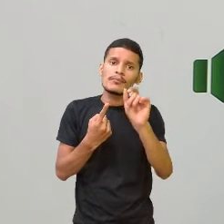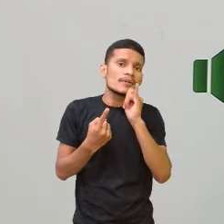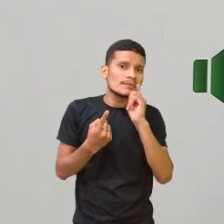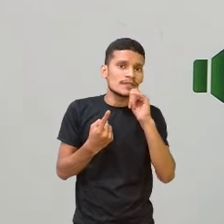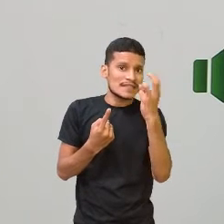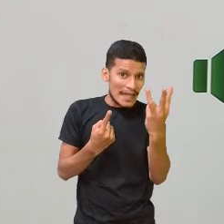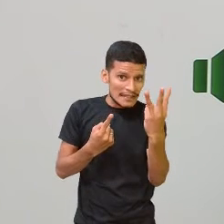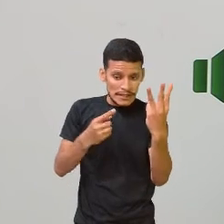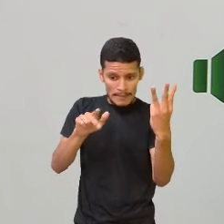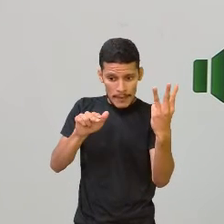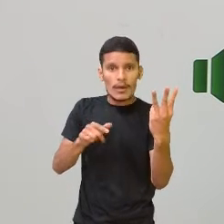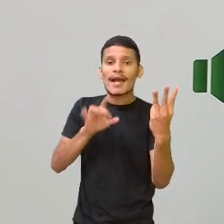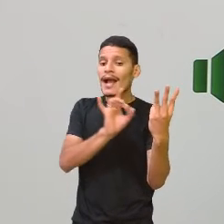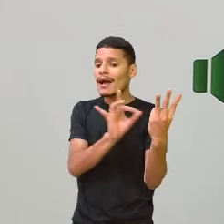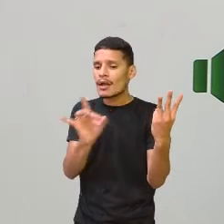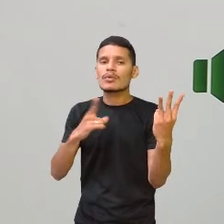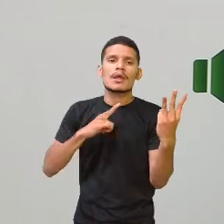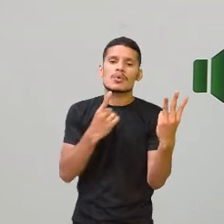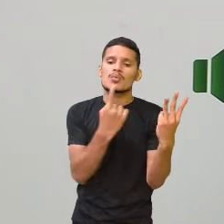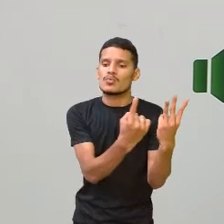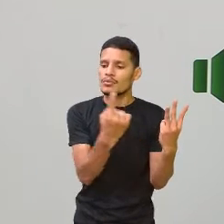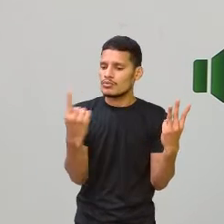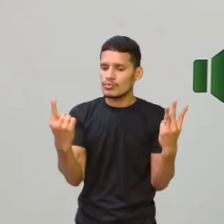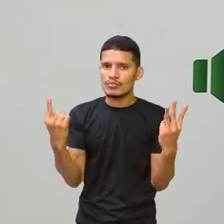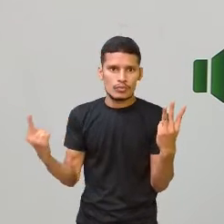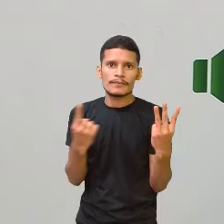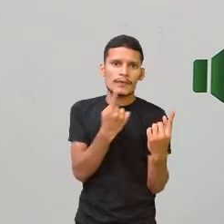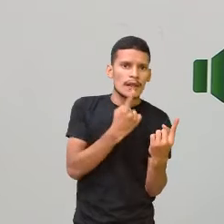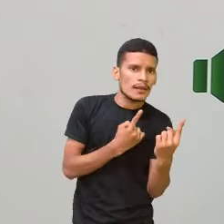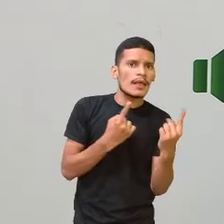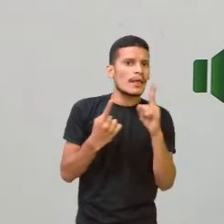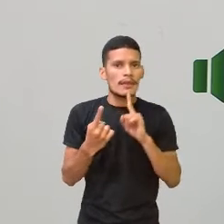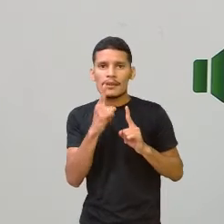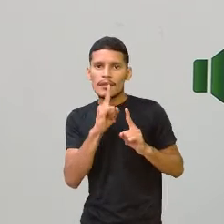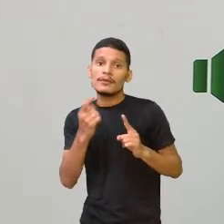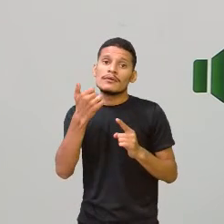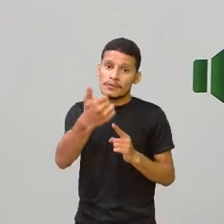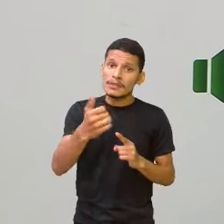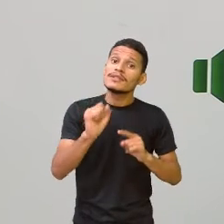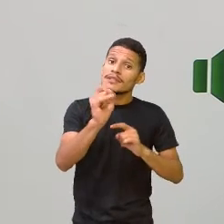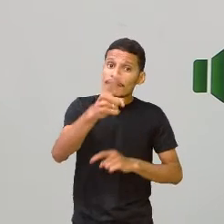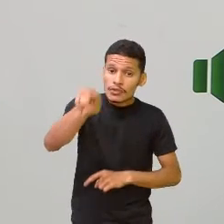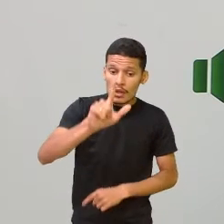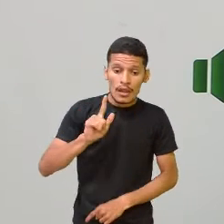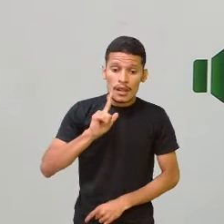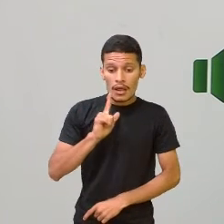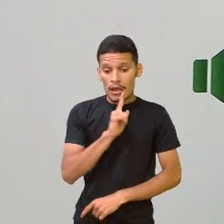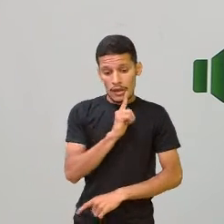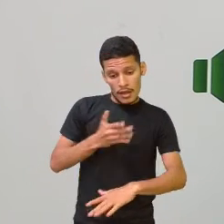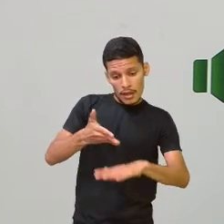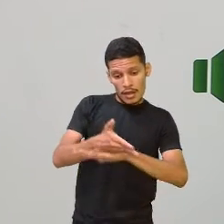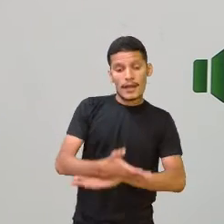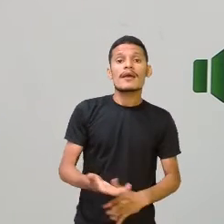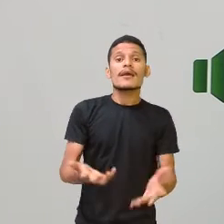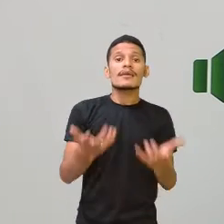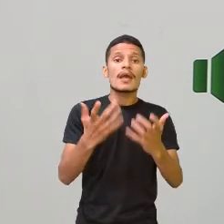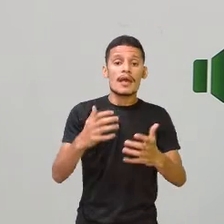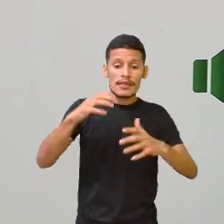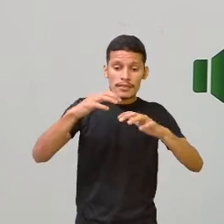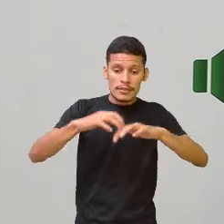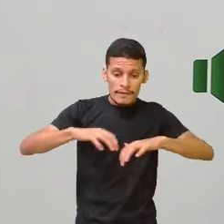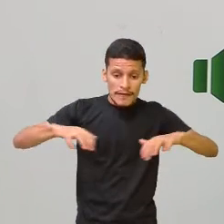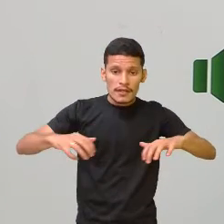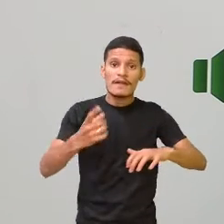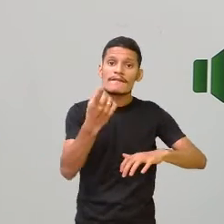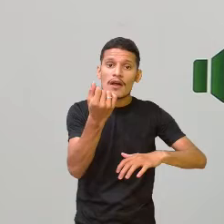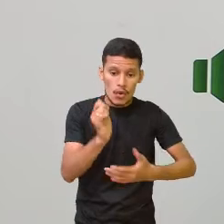um pirulito. É a forma mais justa de divisão. Se você está numa lanchonete e precisa dividir o valor